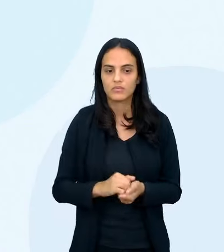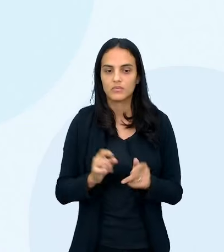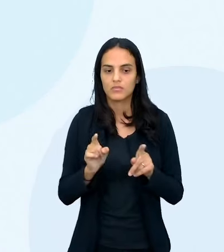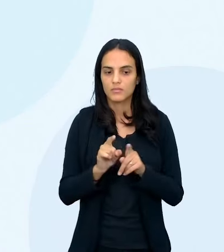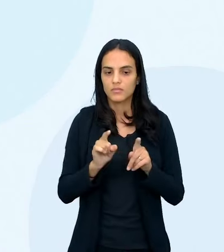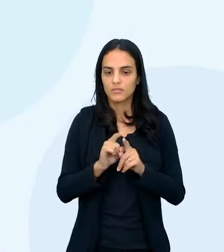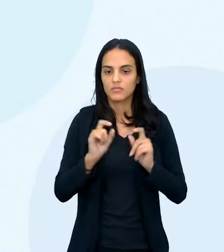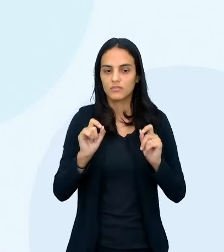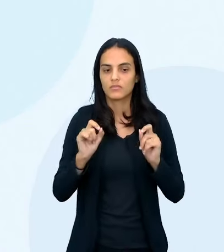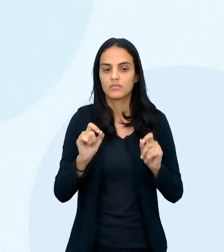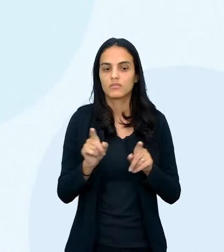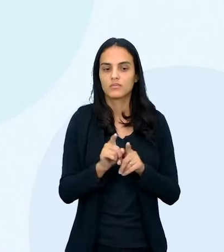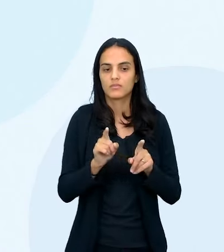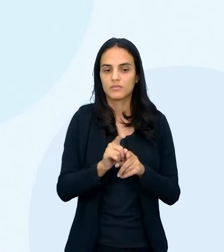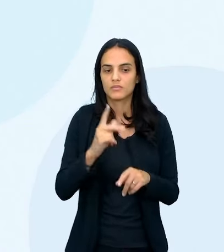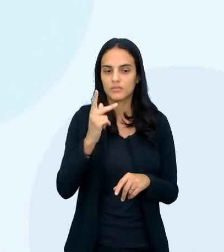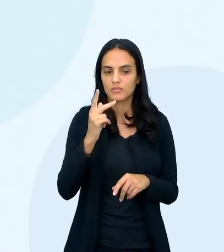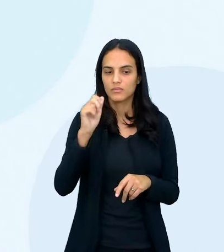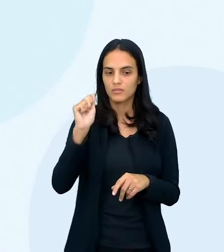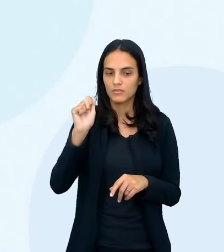e Karl Popper.